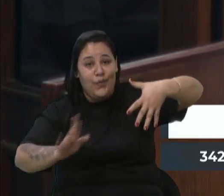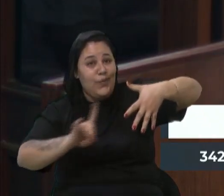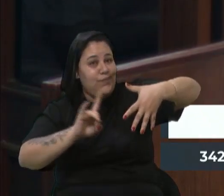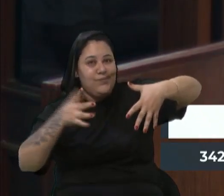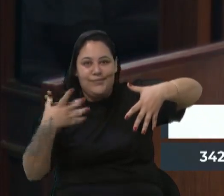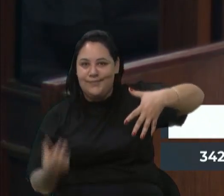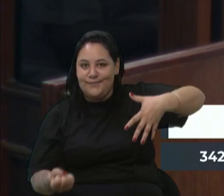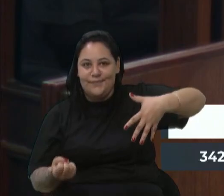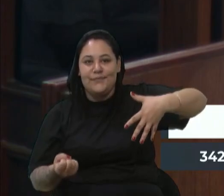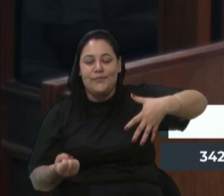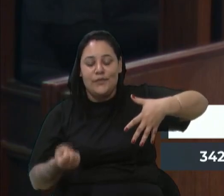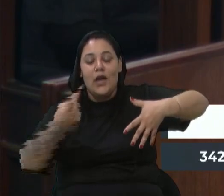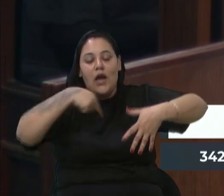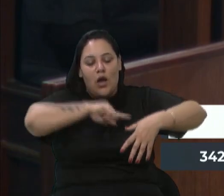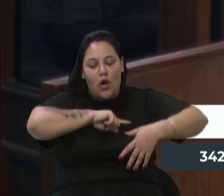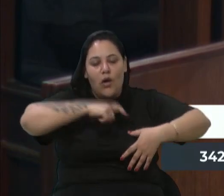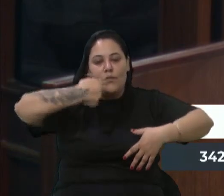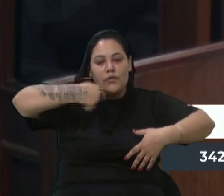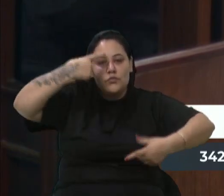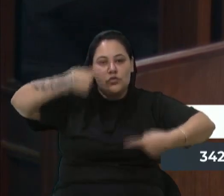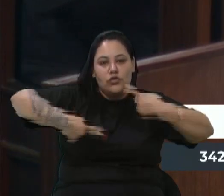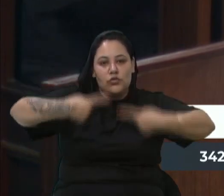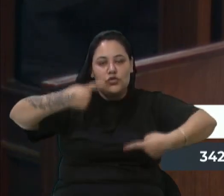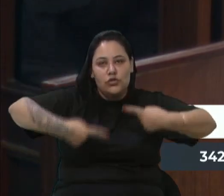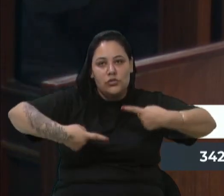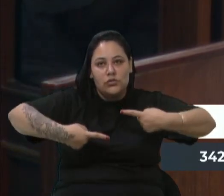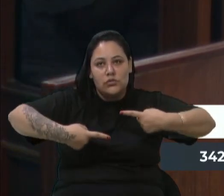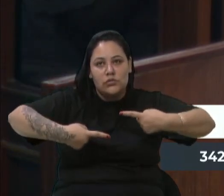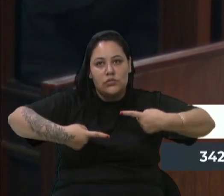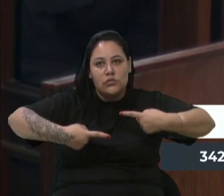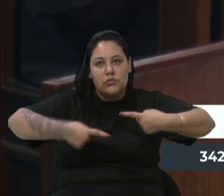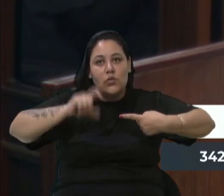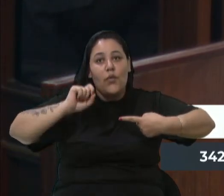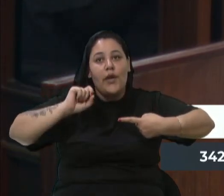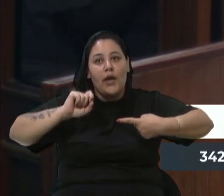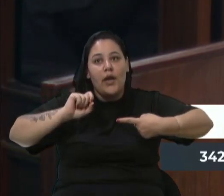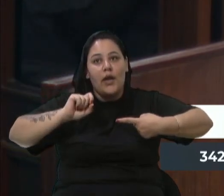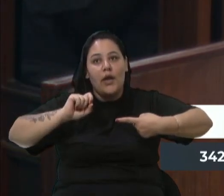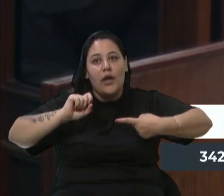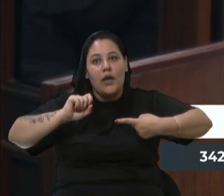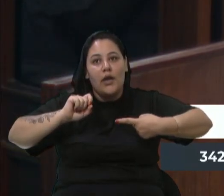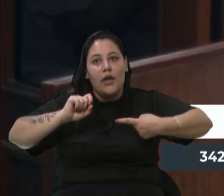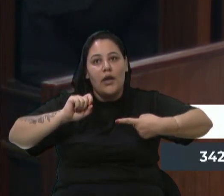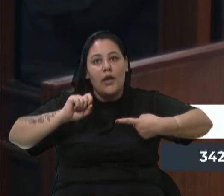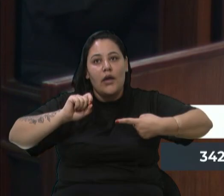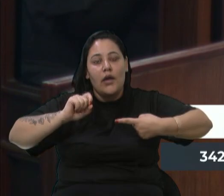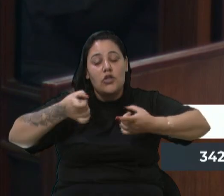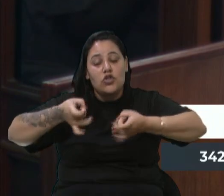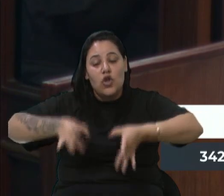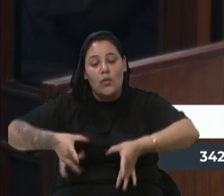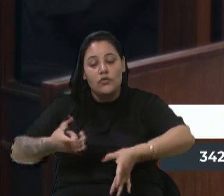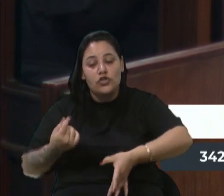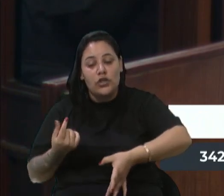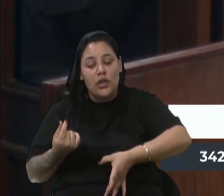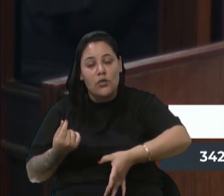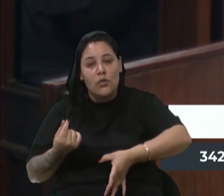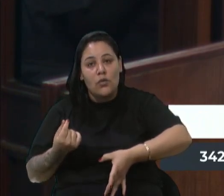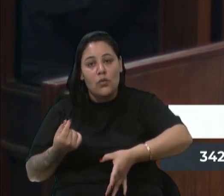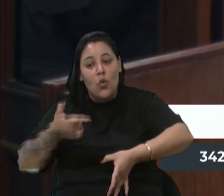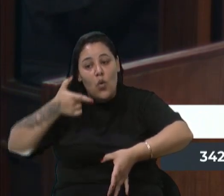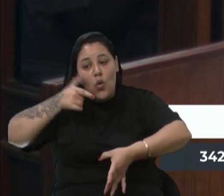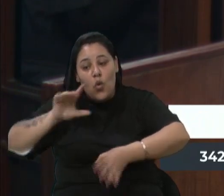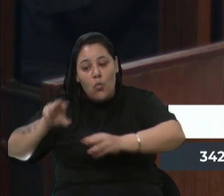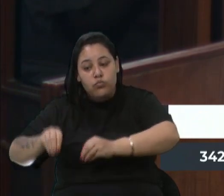gente precisa discutir a questão de o que se economiza puder repassar para